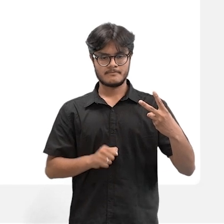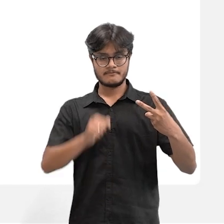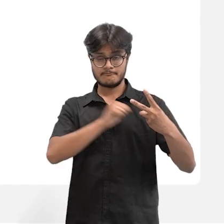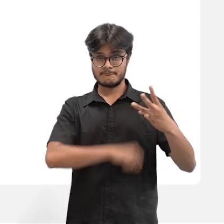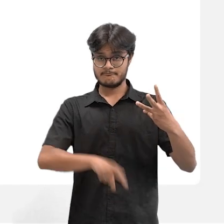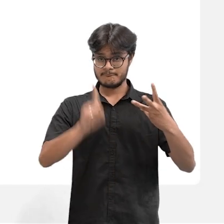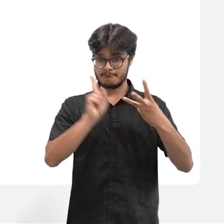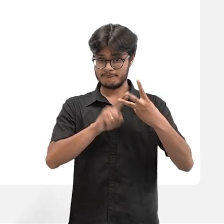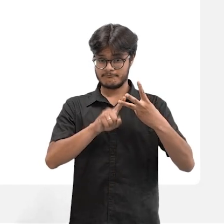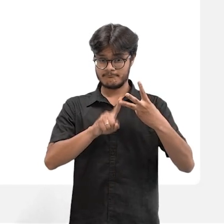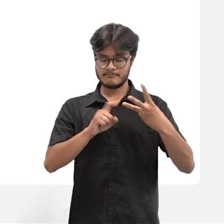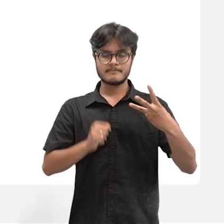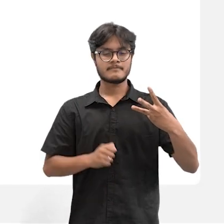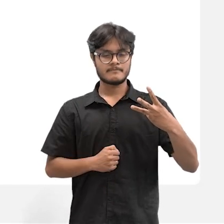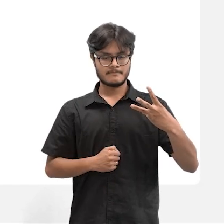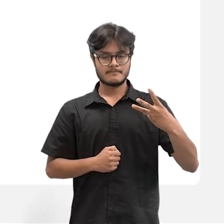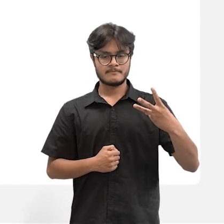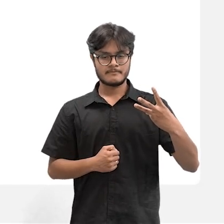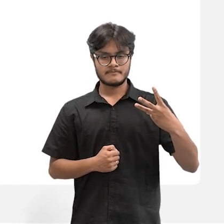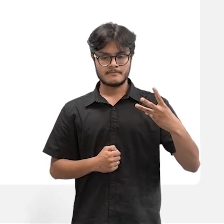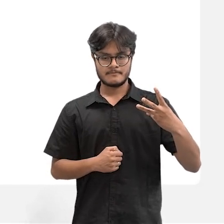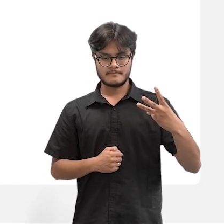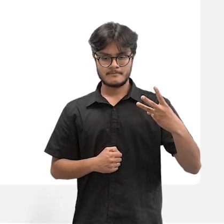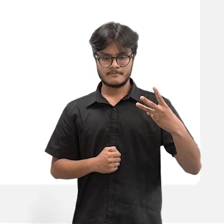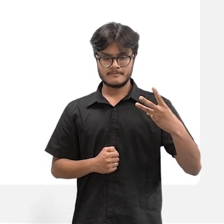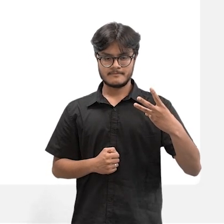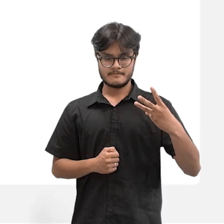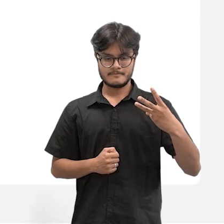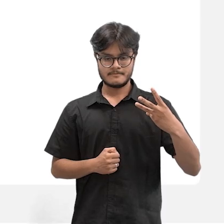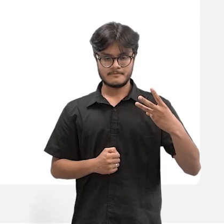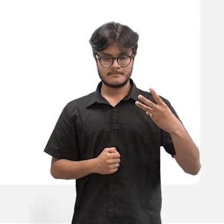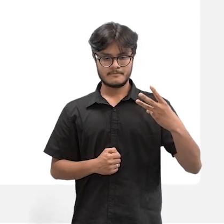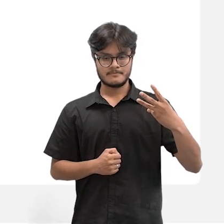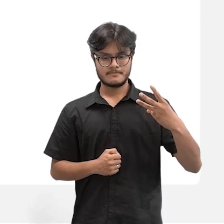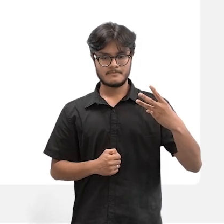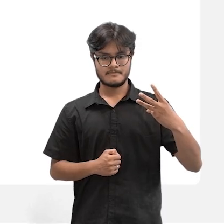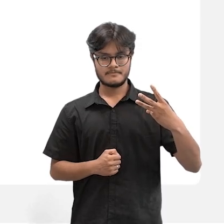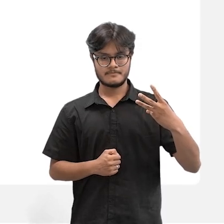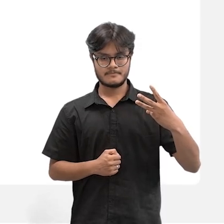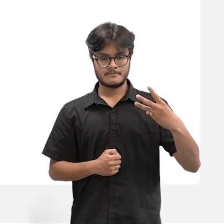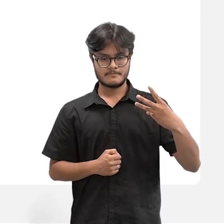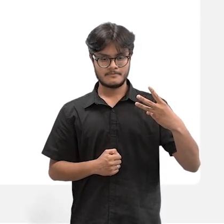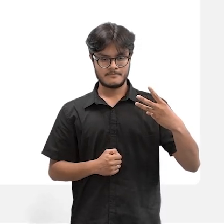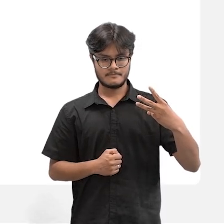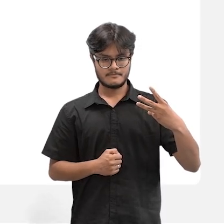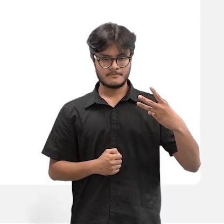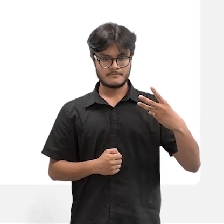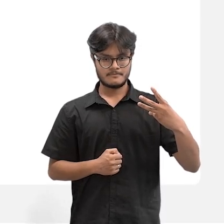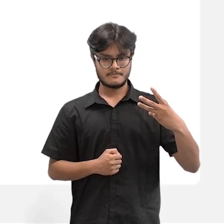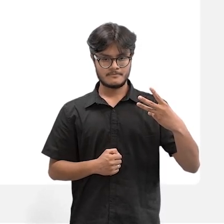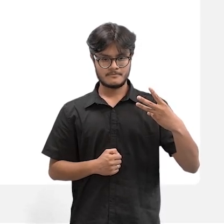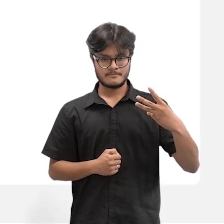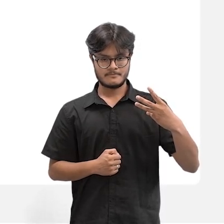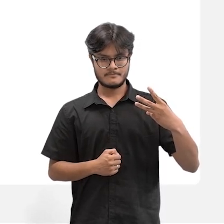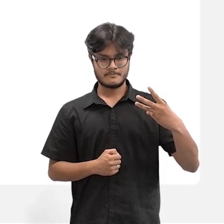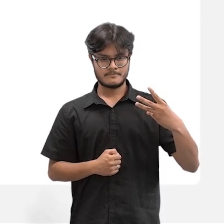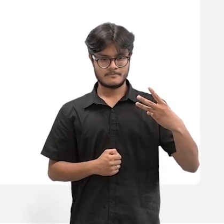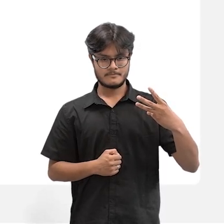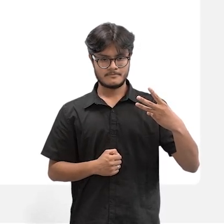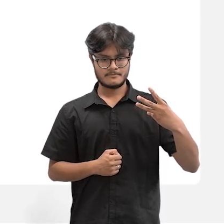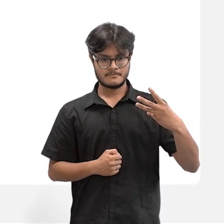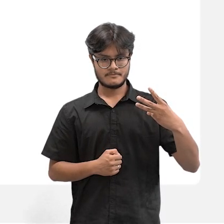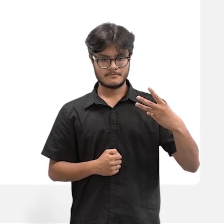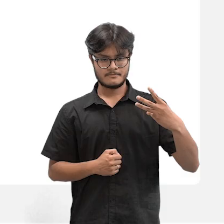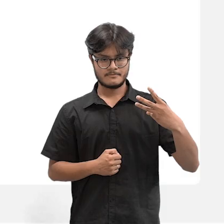ovos do verme são ingeridos por porcos ou bois, o parasita se aloja nos músculos do animal e cresce, assumindo a forma